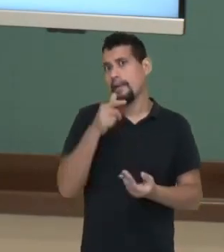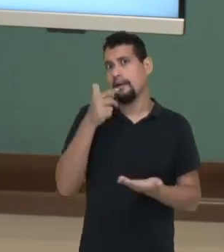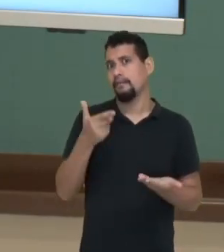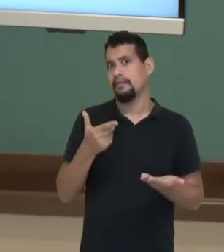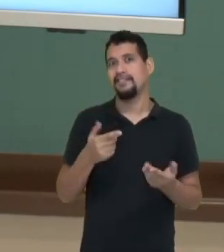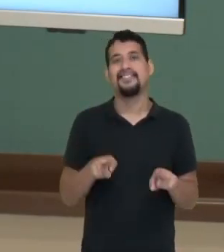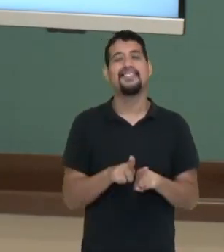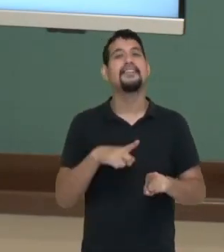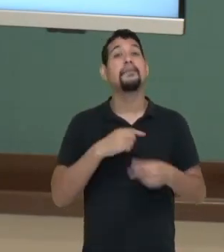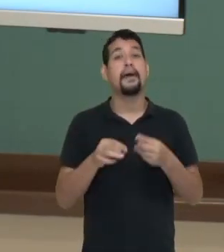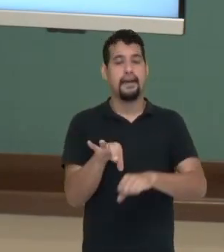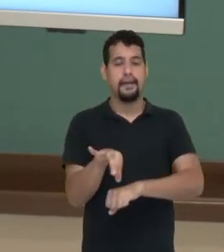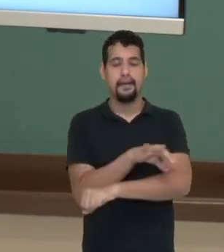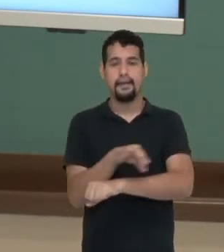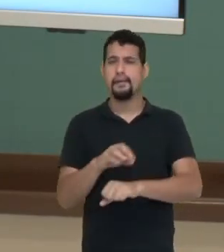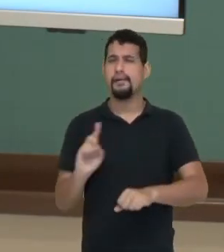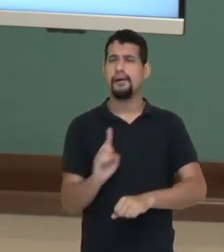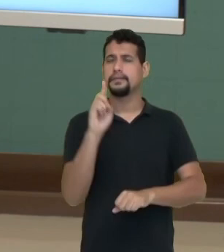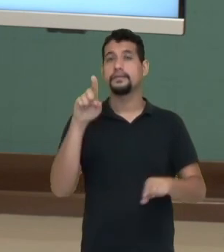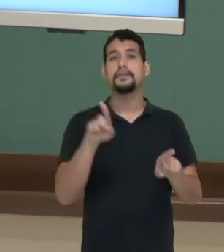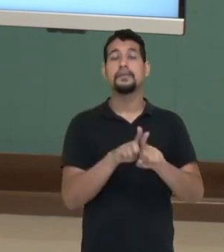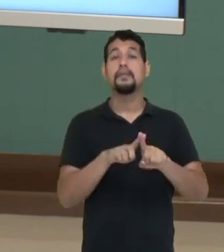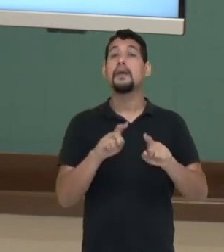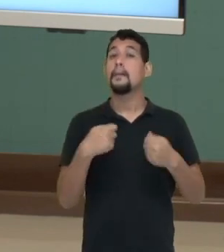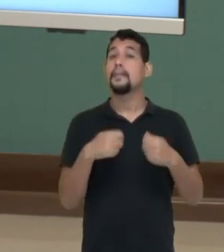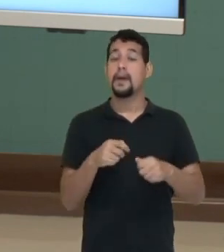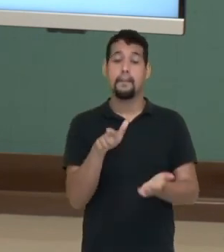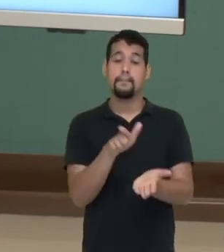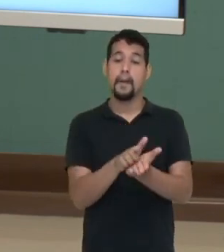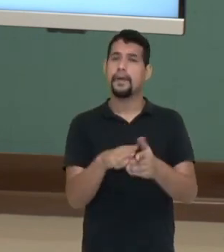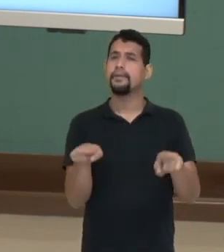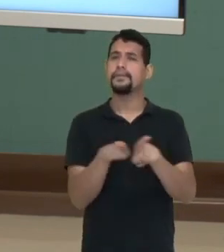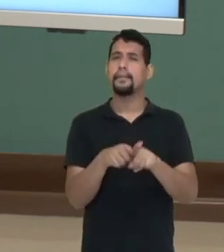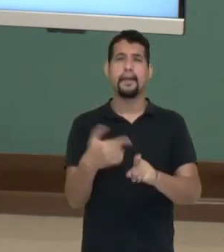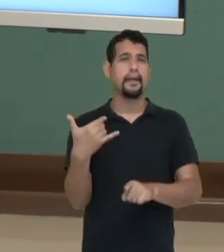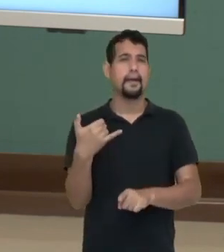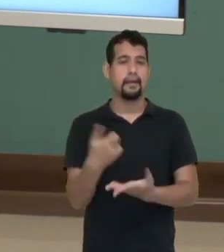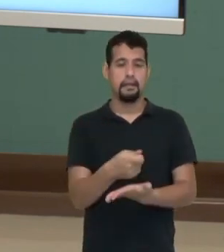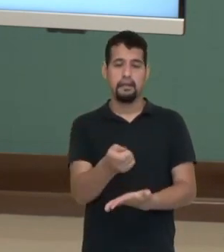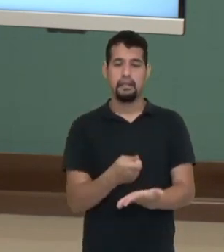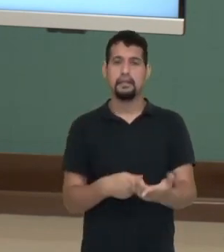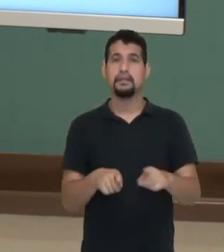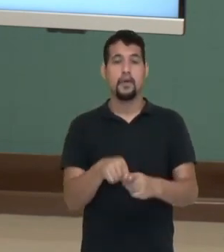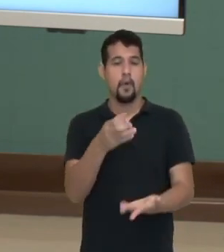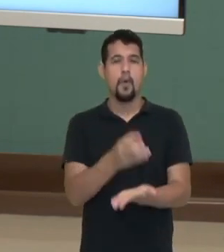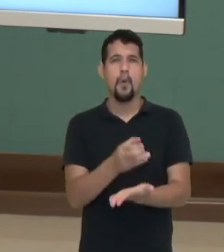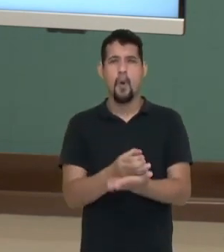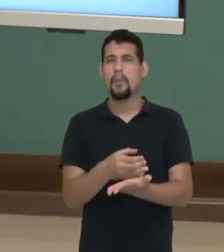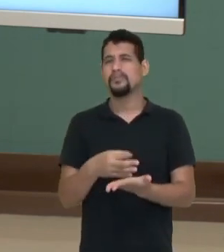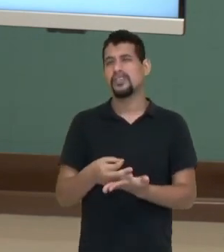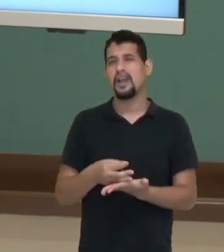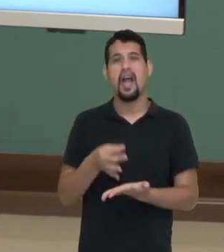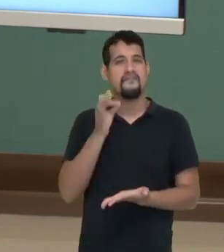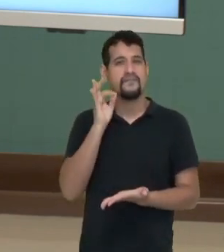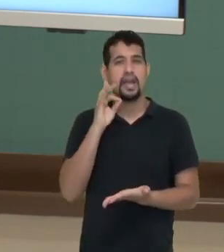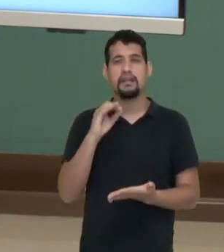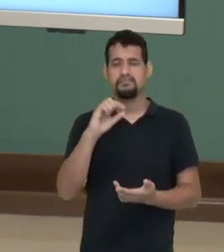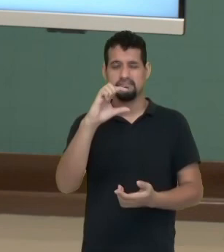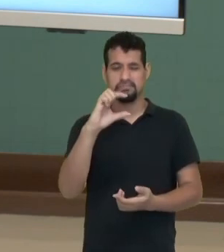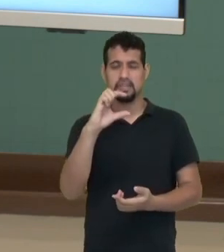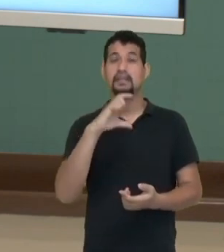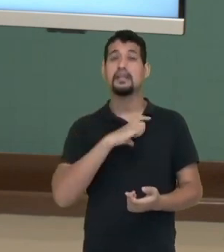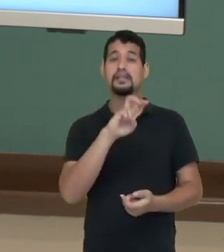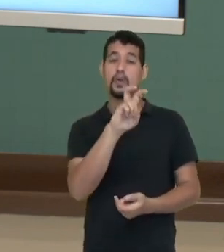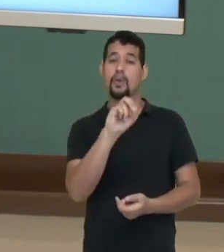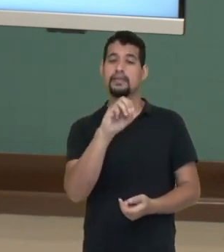para medir a alturinha, papel e caneta para anotar. Então, uma dica, aquele copinho de café descartável tem capacidade de 50